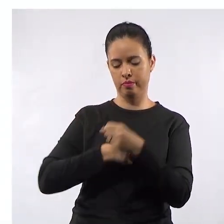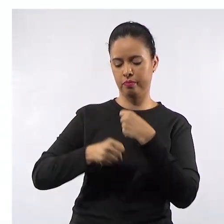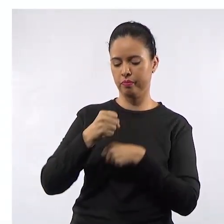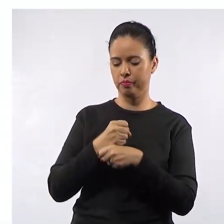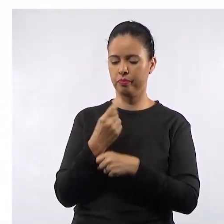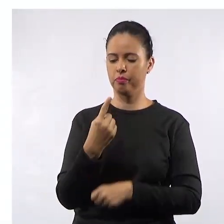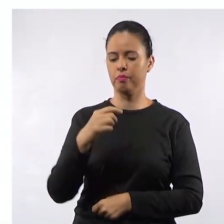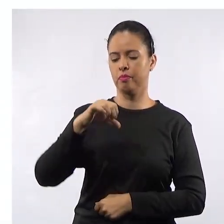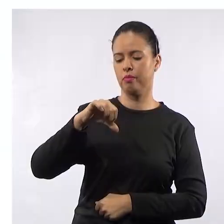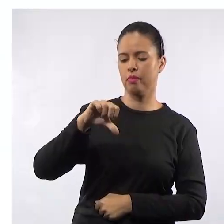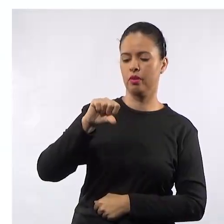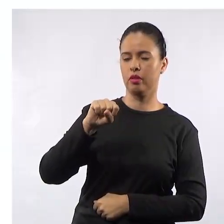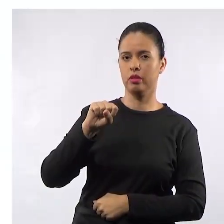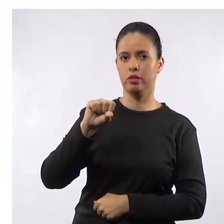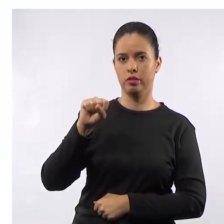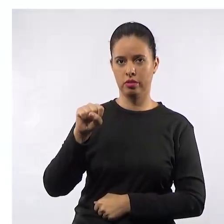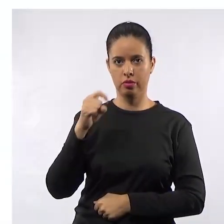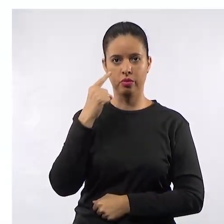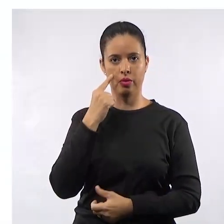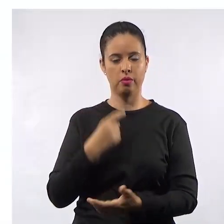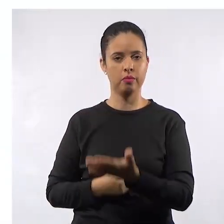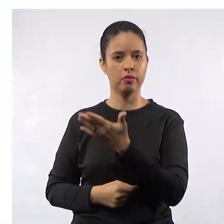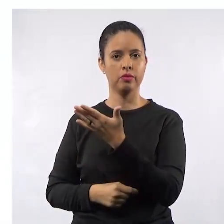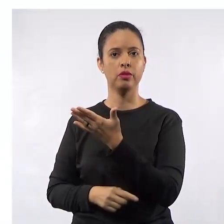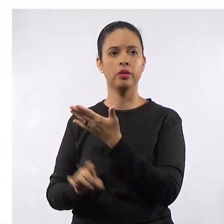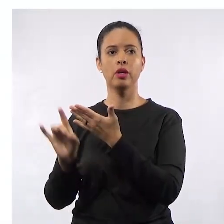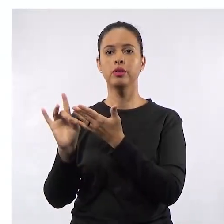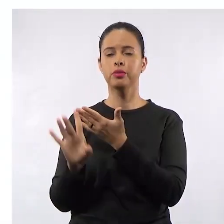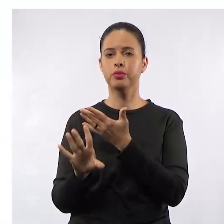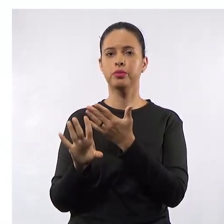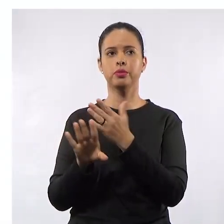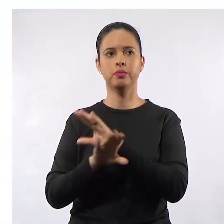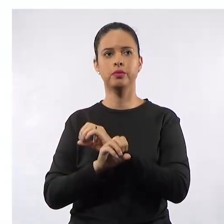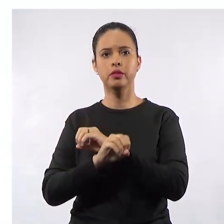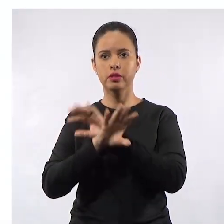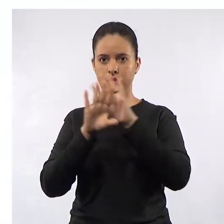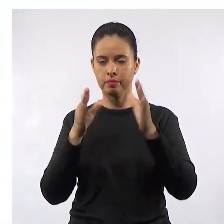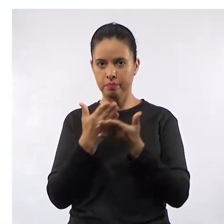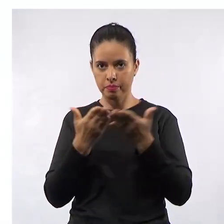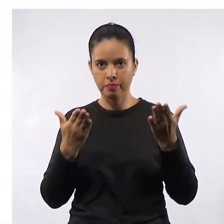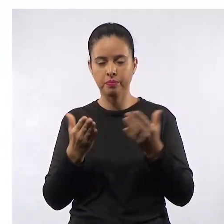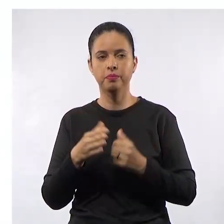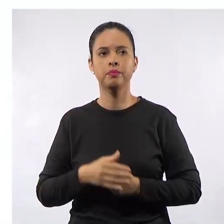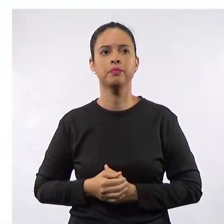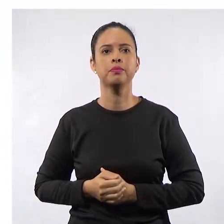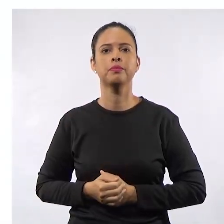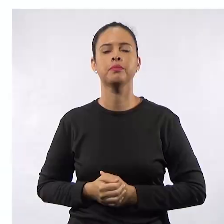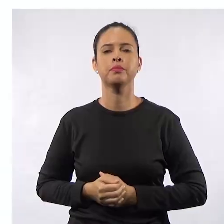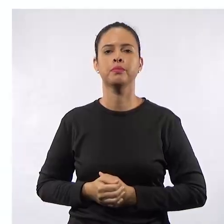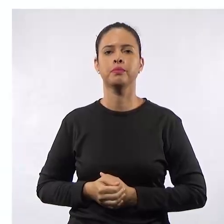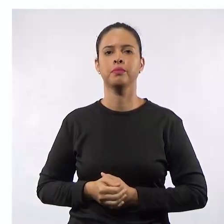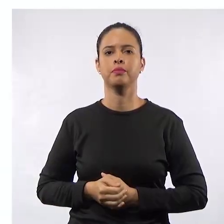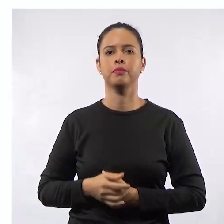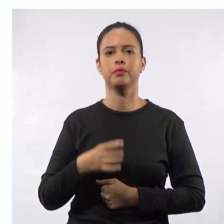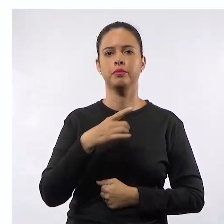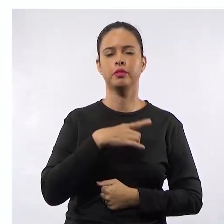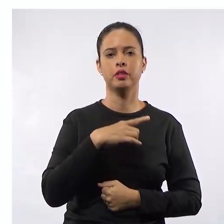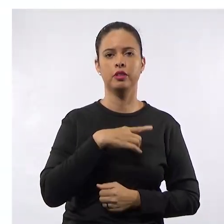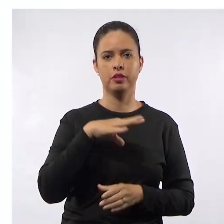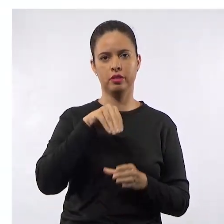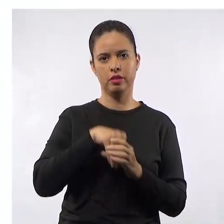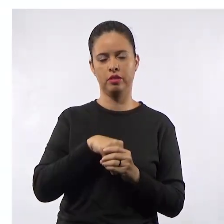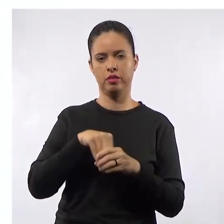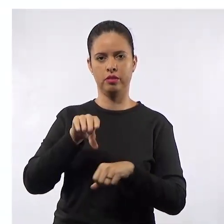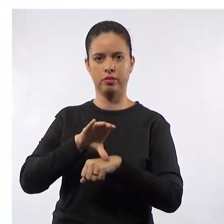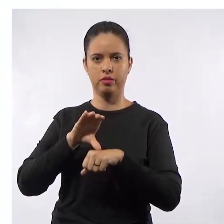de 1988. Só uma pinceladinha aqui para ficar tranquilo para você. Nós temos ali, dentro da